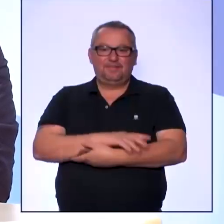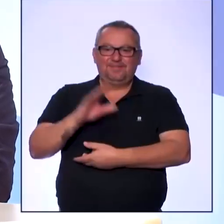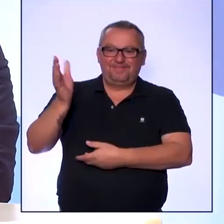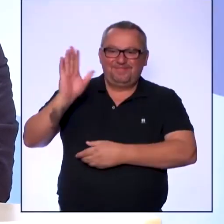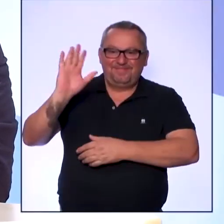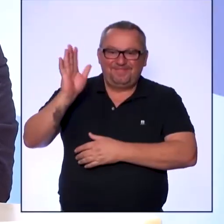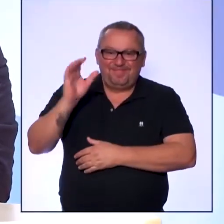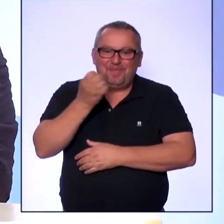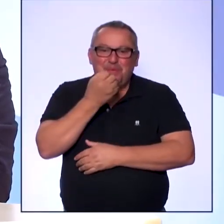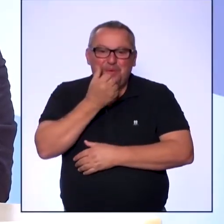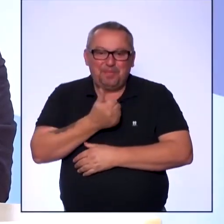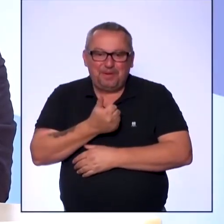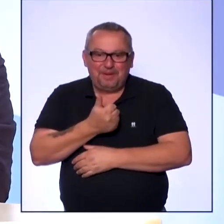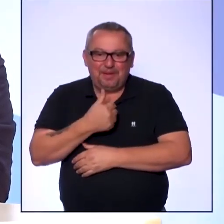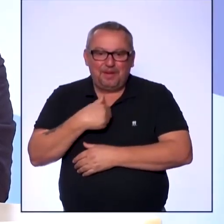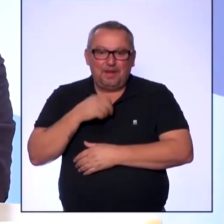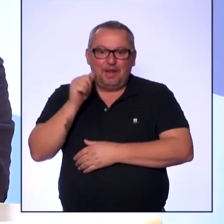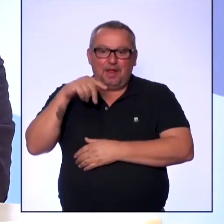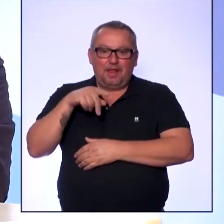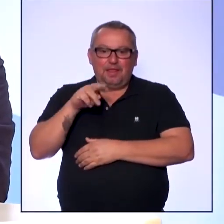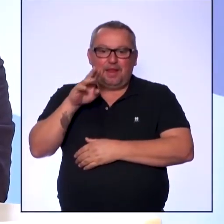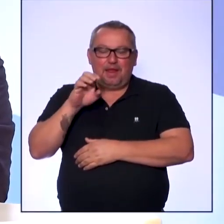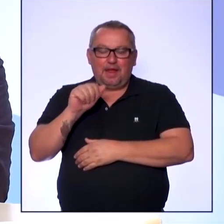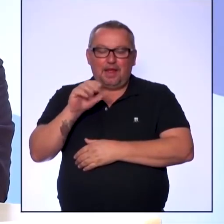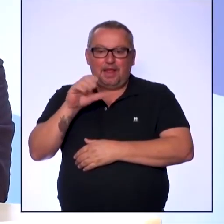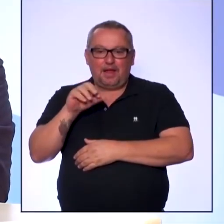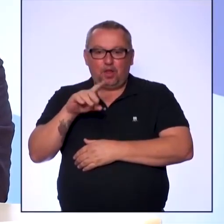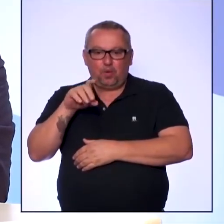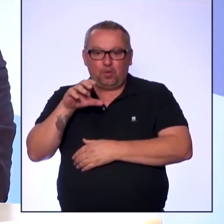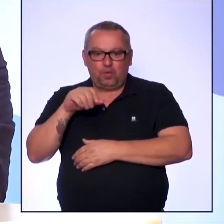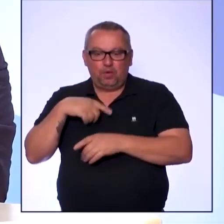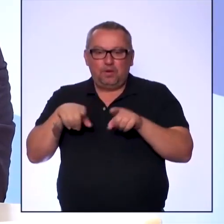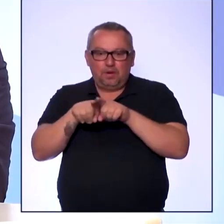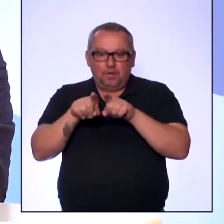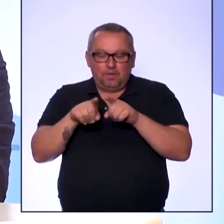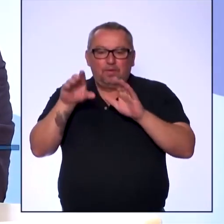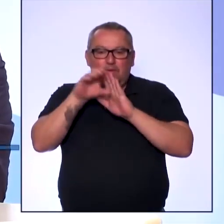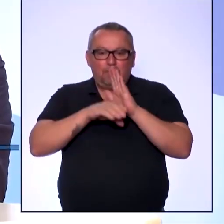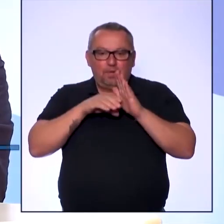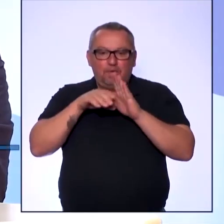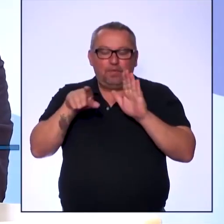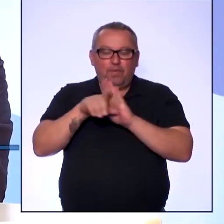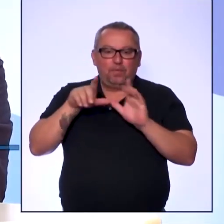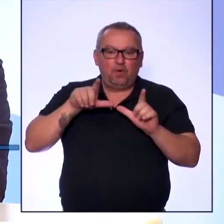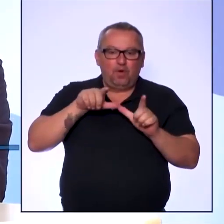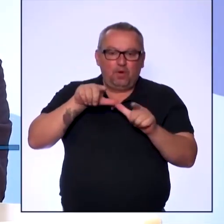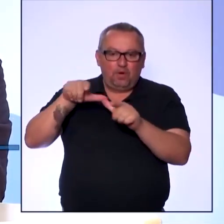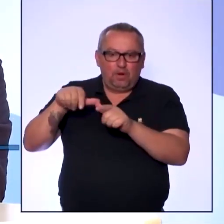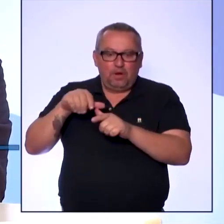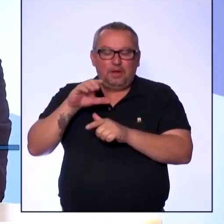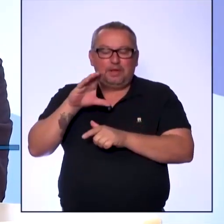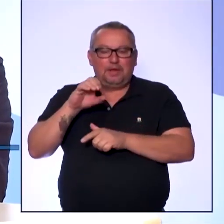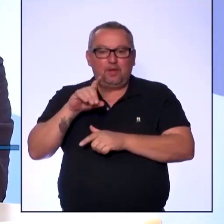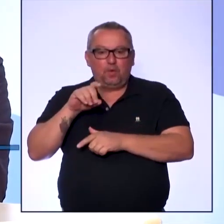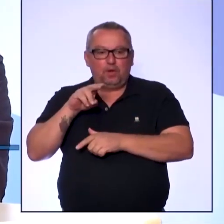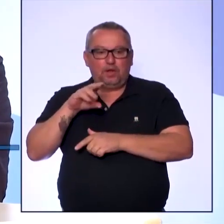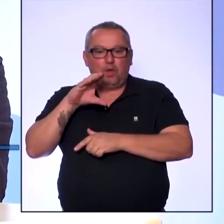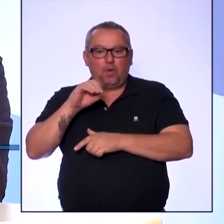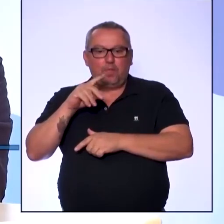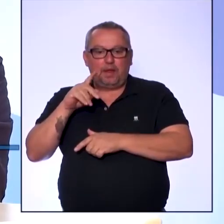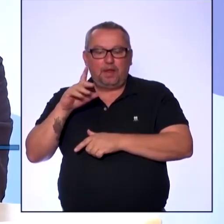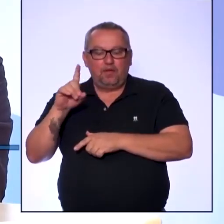Olá, tudo bem? Eu me chamo Andréia Cardoso, sou integrante da equipe curricular de Geografia da SEDUC e da COPED.